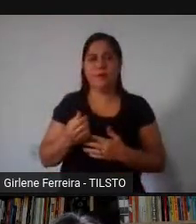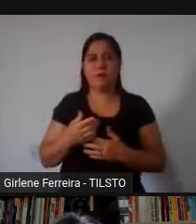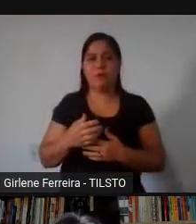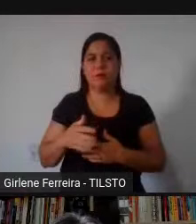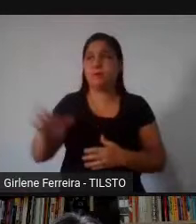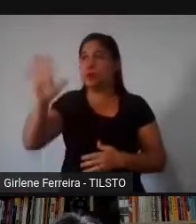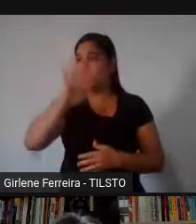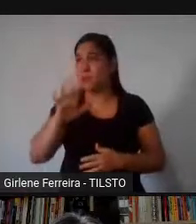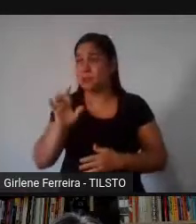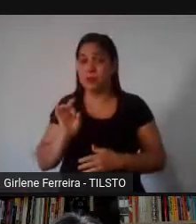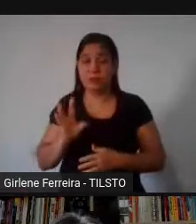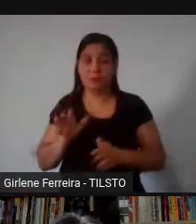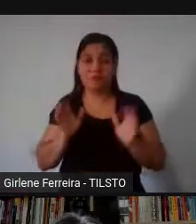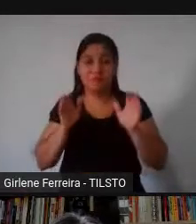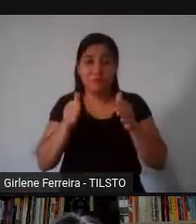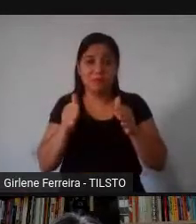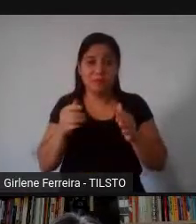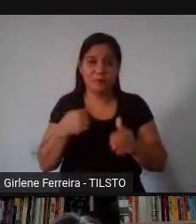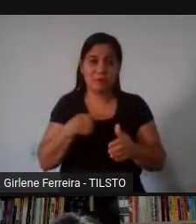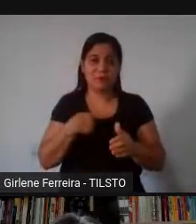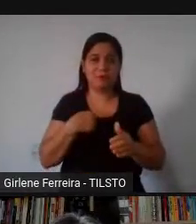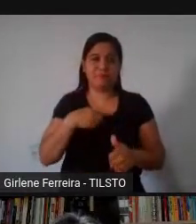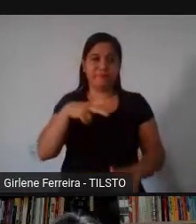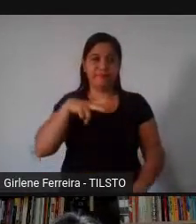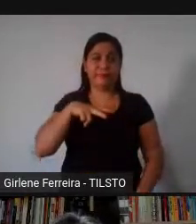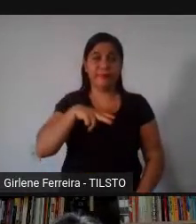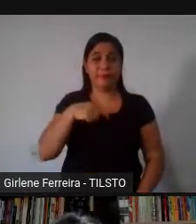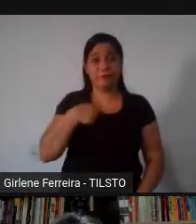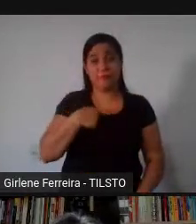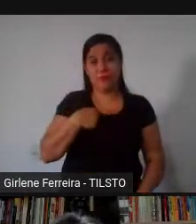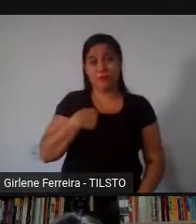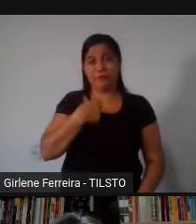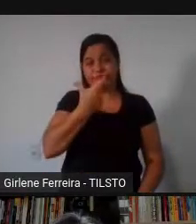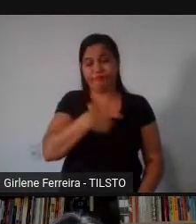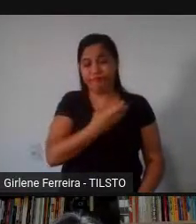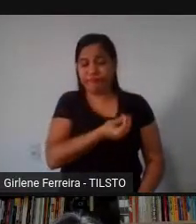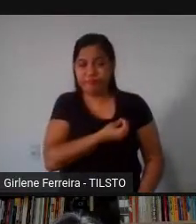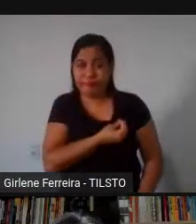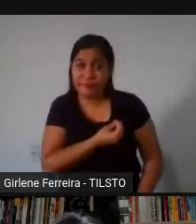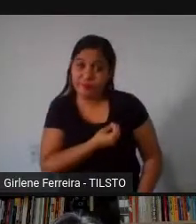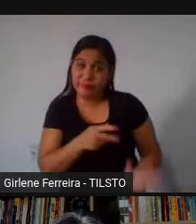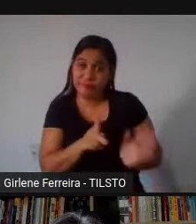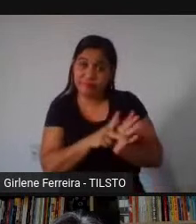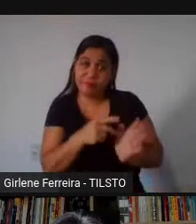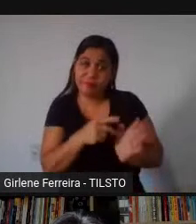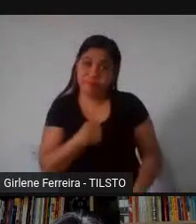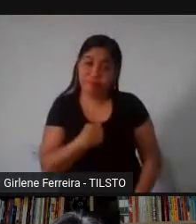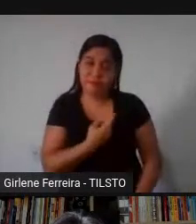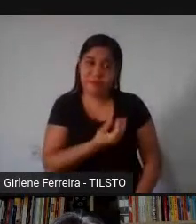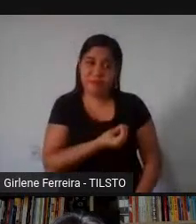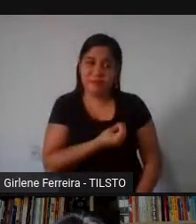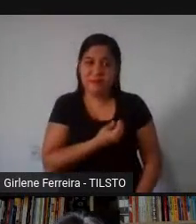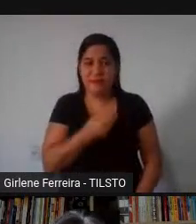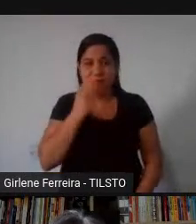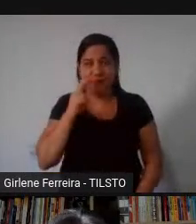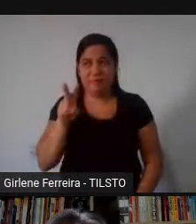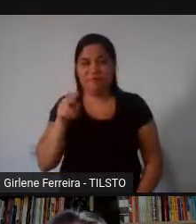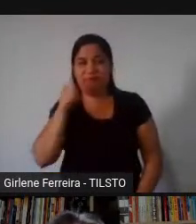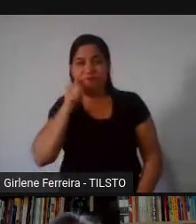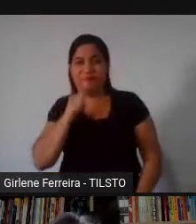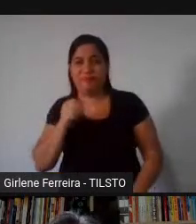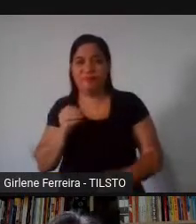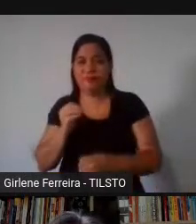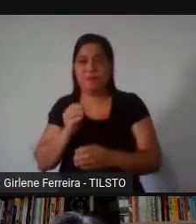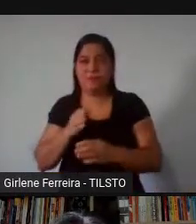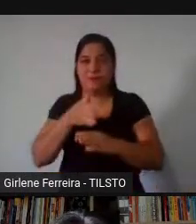talvez um caso específico, que era um caso particular da minha realidade. Então, eu acredito que ver mulheres, né, e conhecer essas